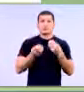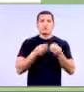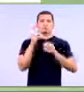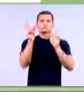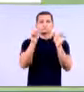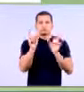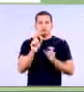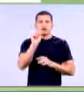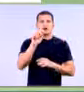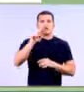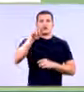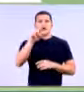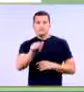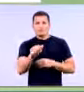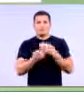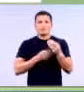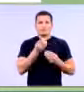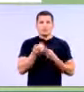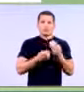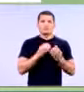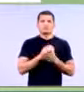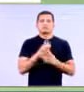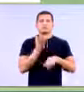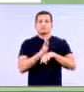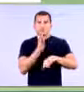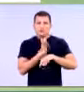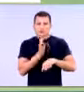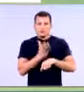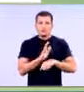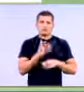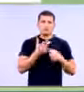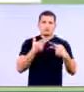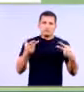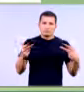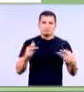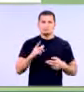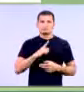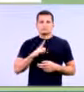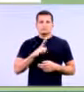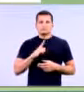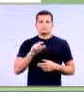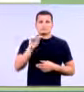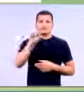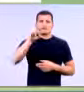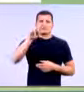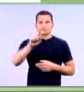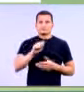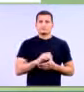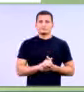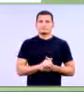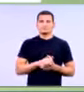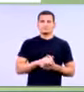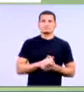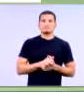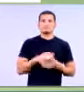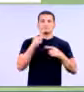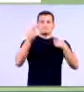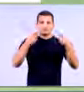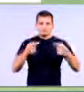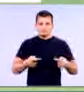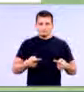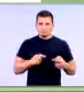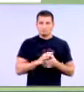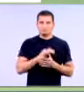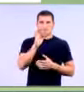AVA, como que funciona, quais são as tarefas, as atividades avaliativas que nós temos. São a tarefa, o questionário,